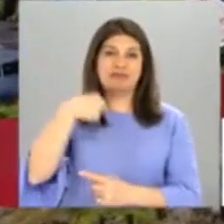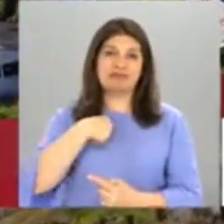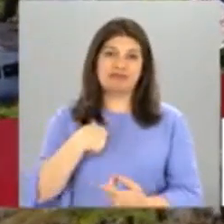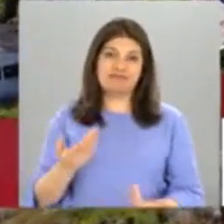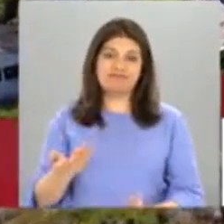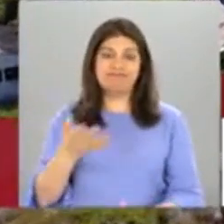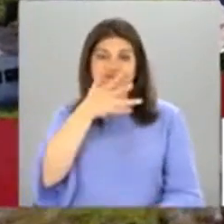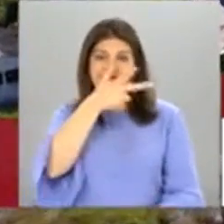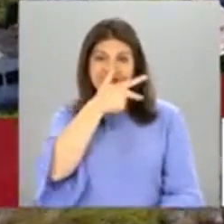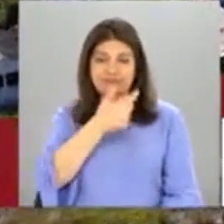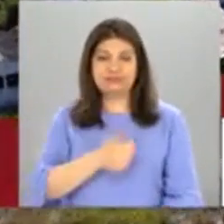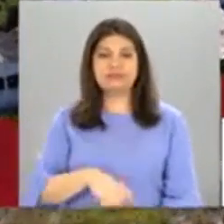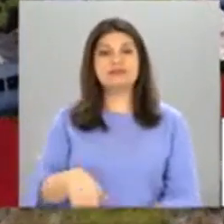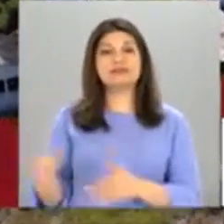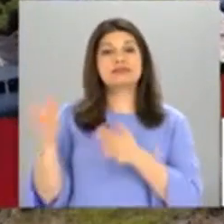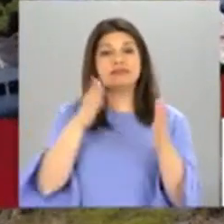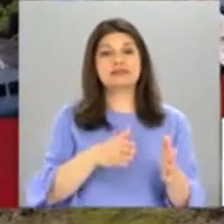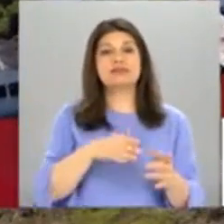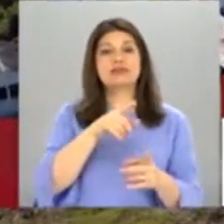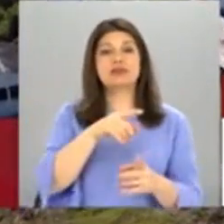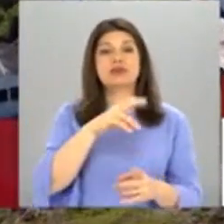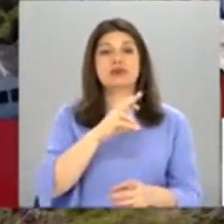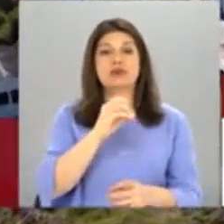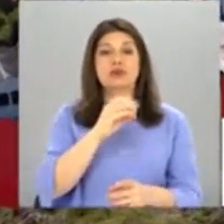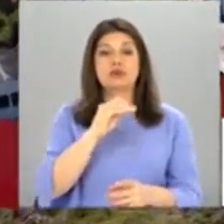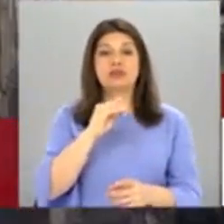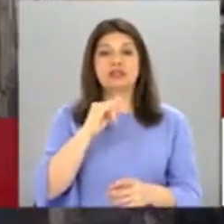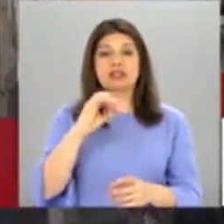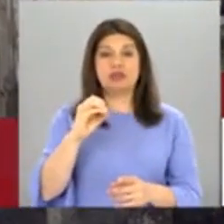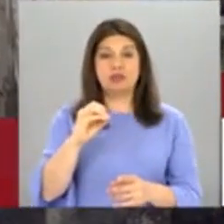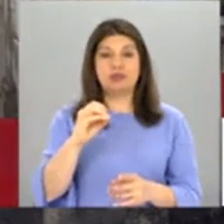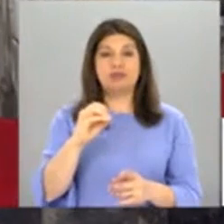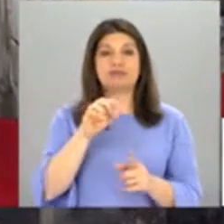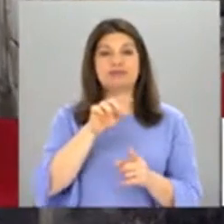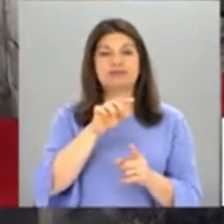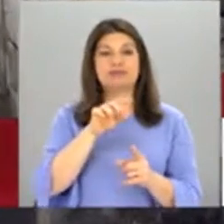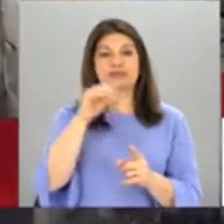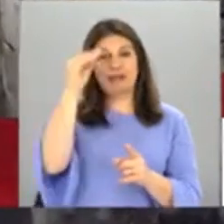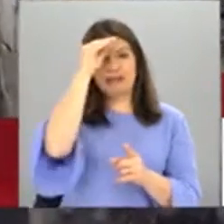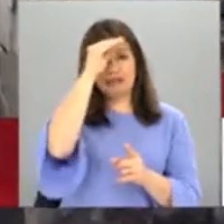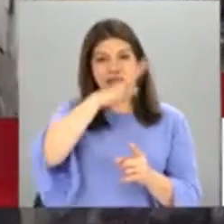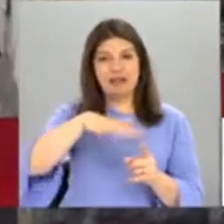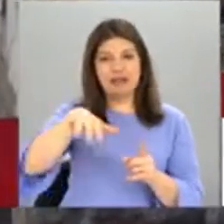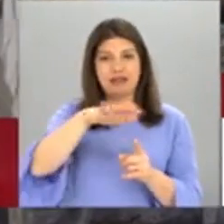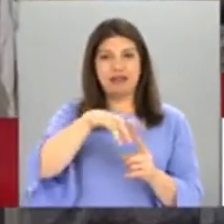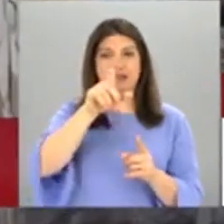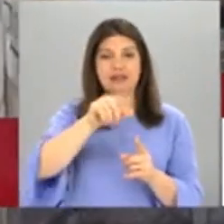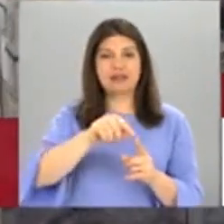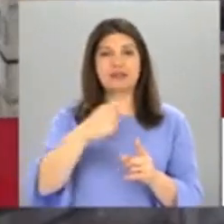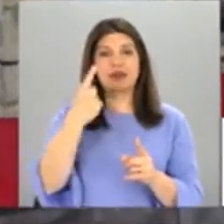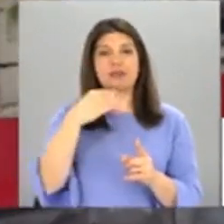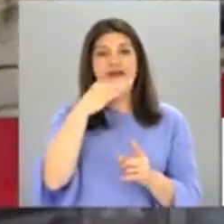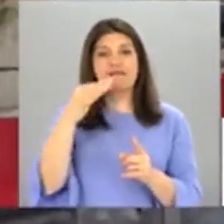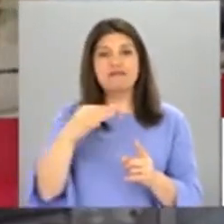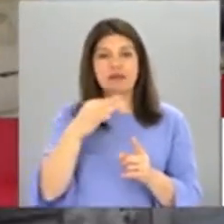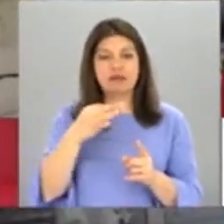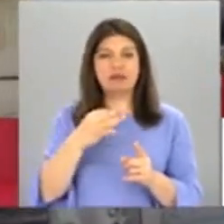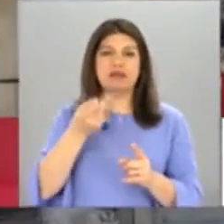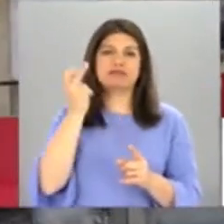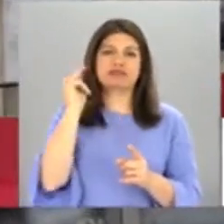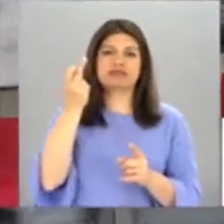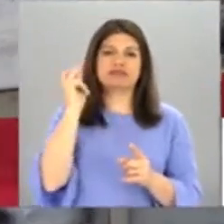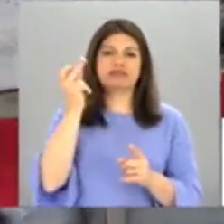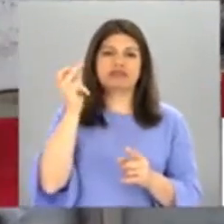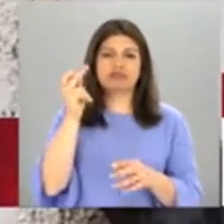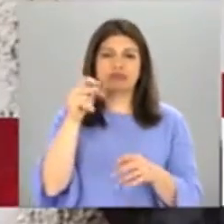tal como no Arvalho, também no Rocio, ao sul do Tejo, já se perdeu a presença de uma família que durante décadas foi